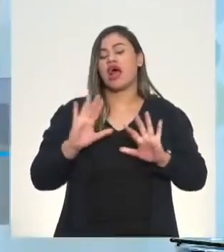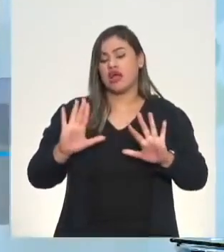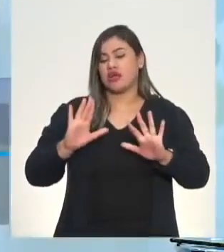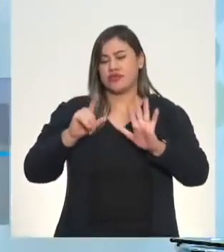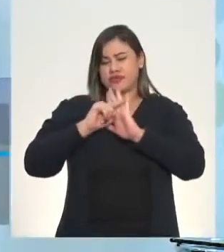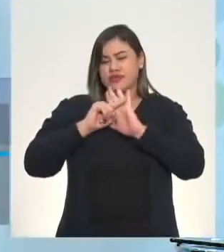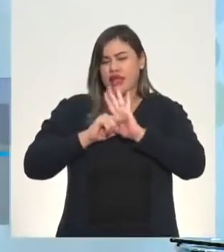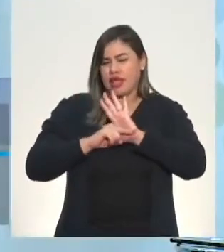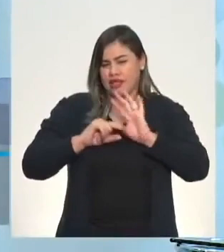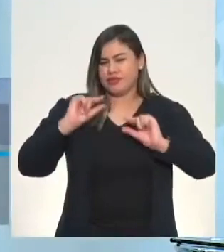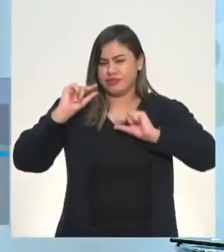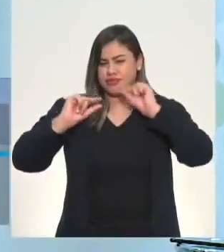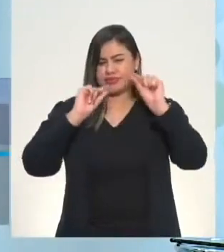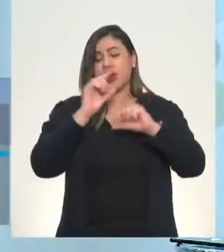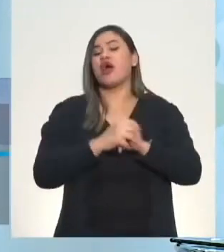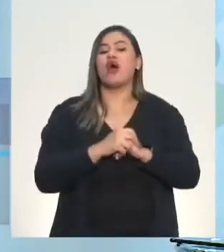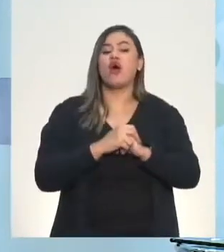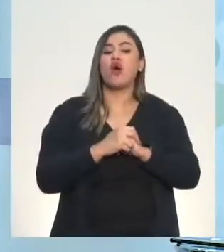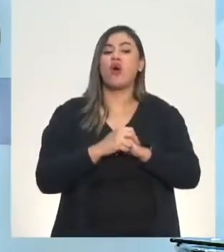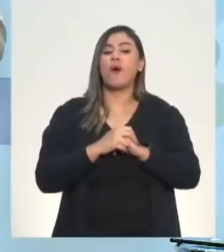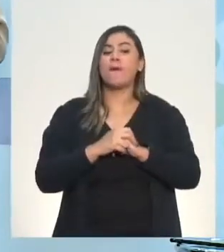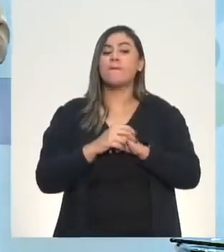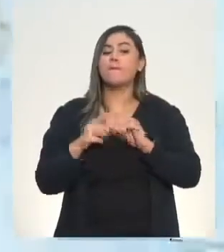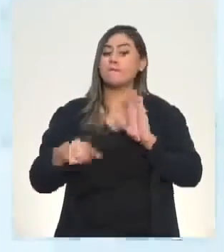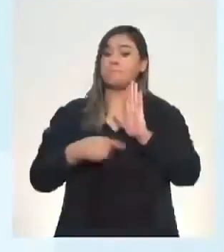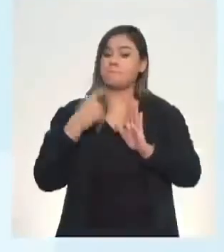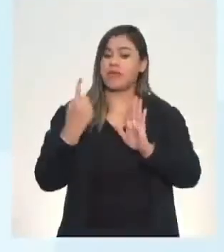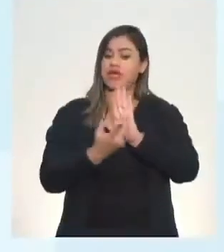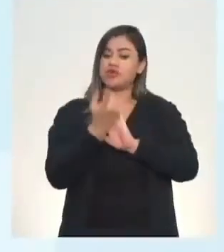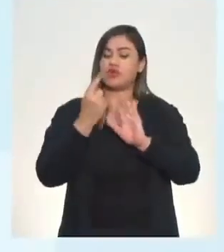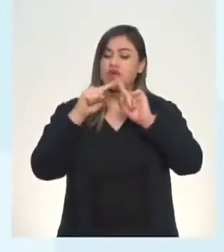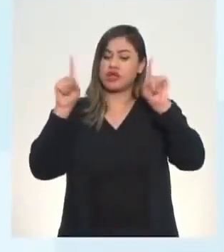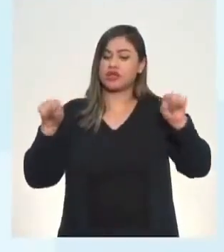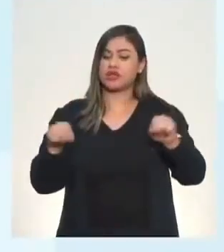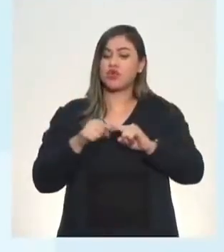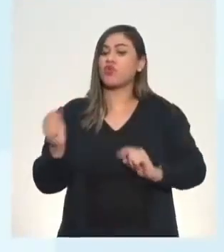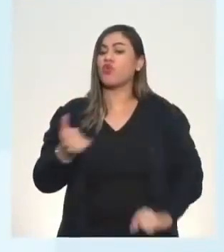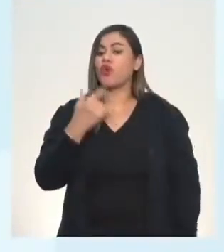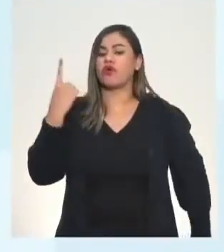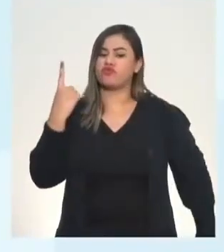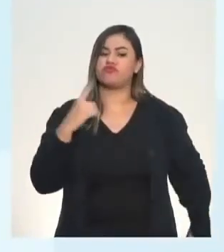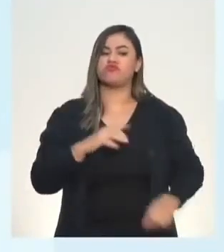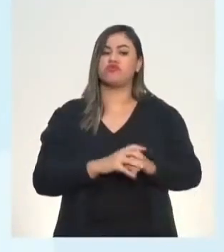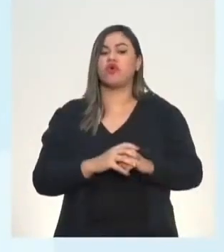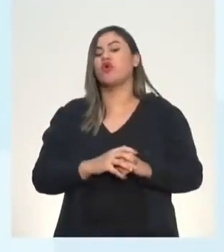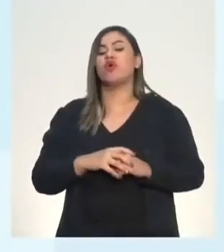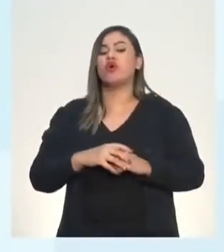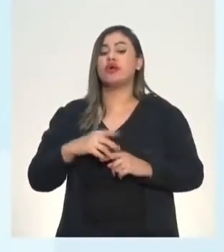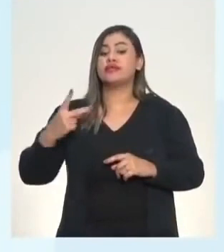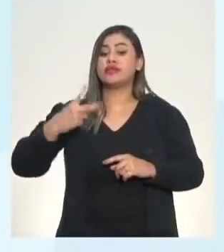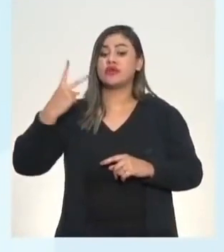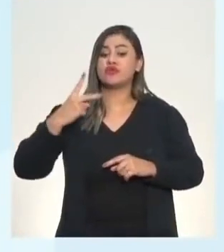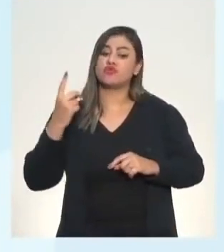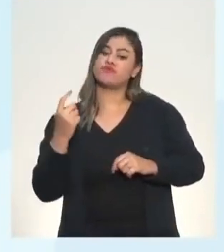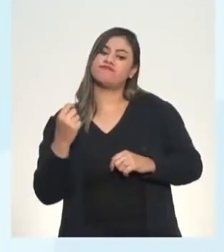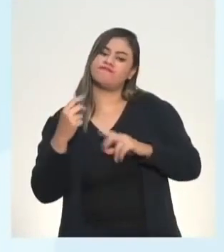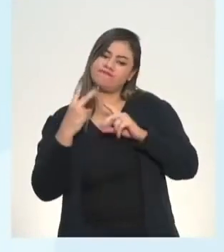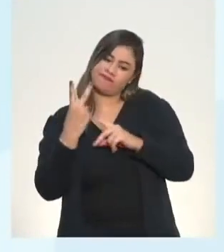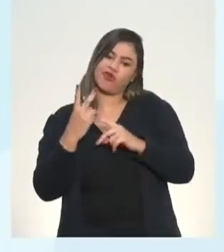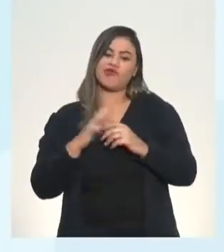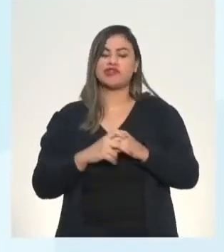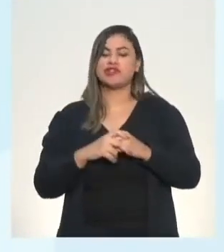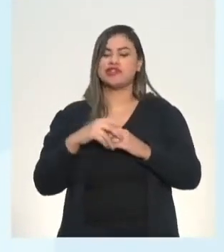Tá? A primeira figura, eu tenho quantos retângulos? Um retângulo. A segunda figura? 2 retângulos. A terceira figura?